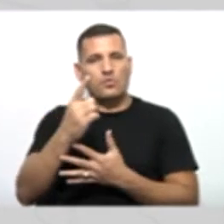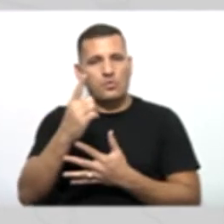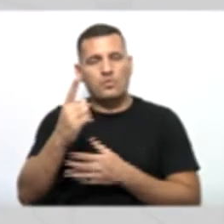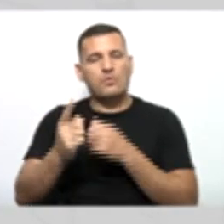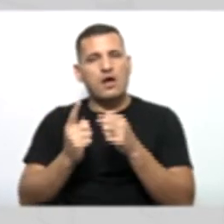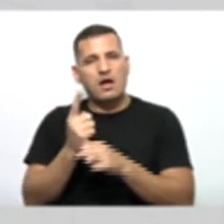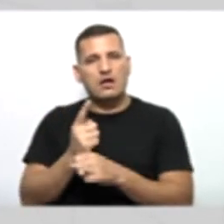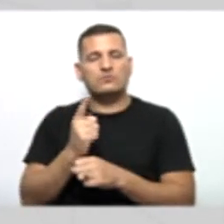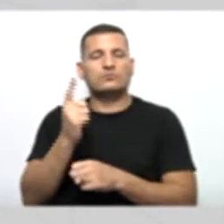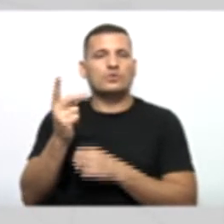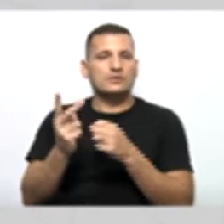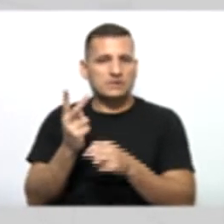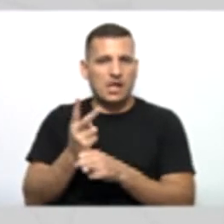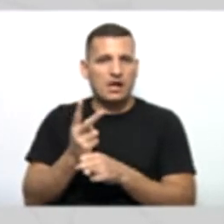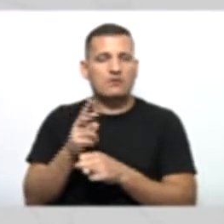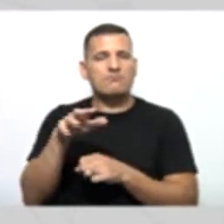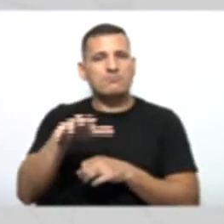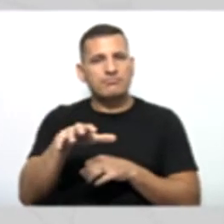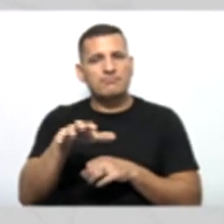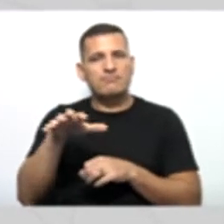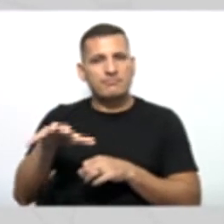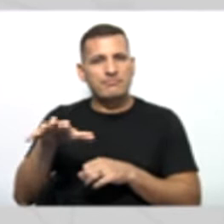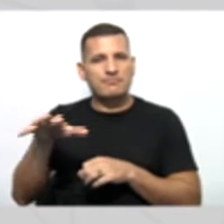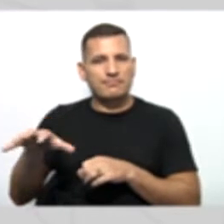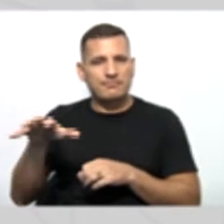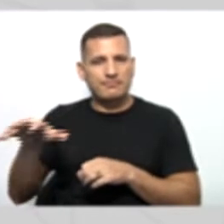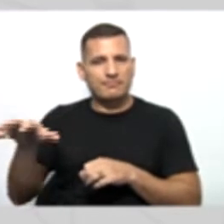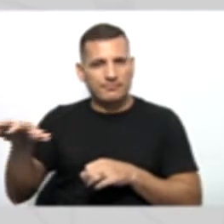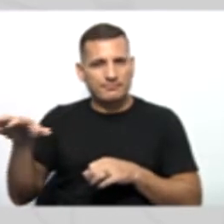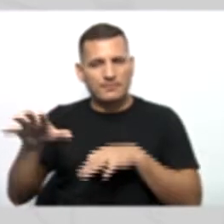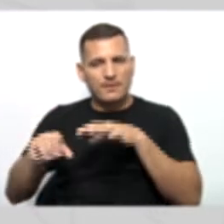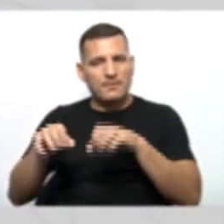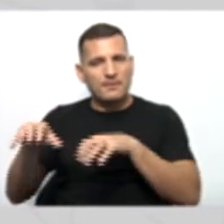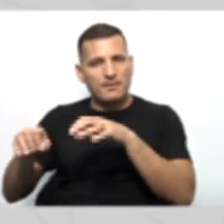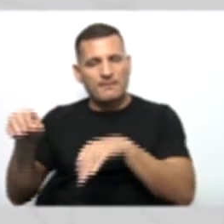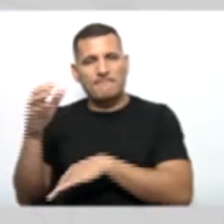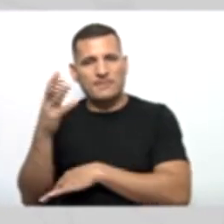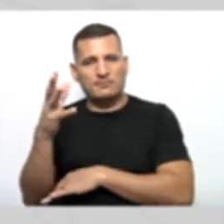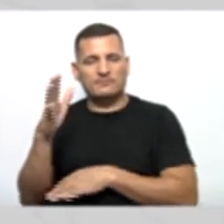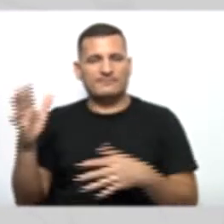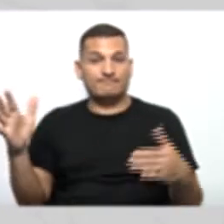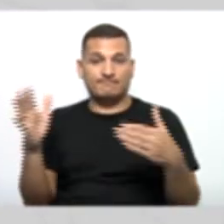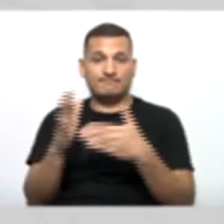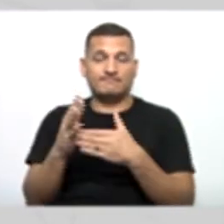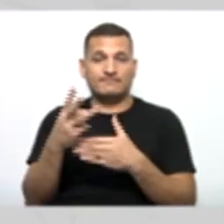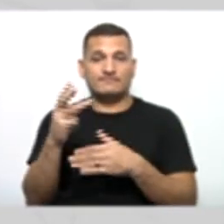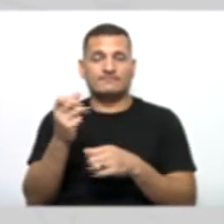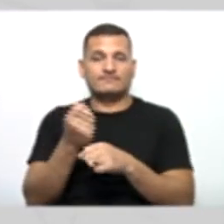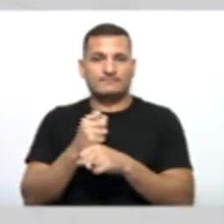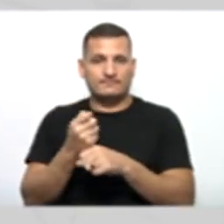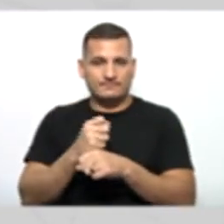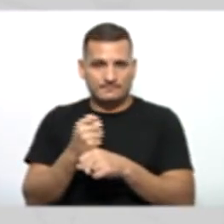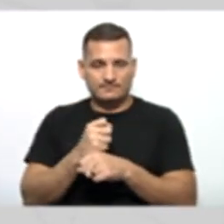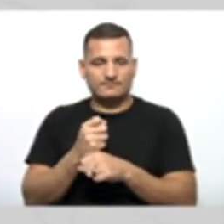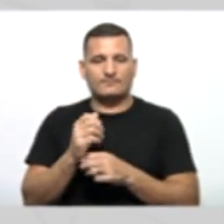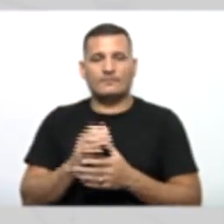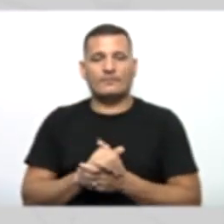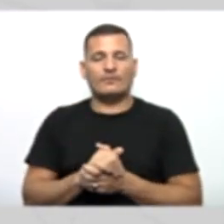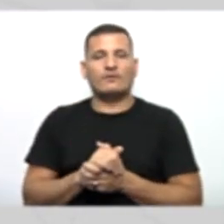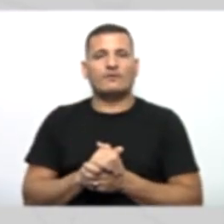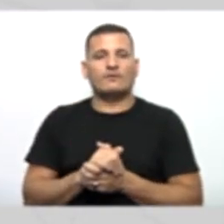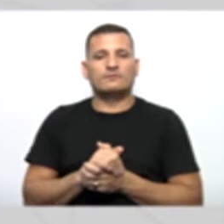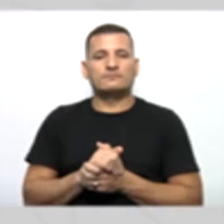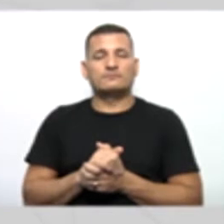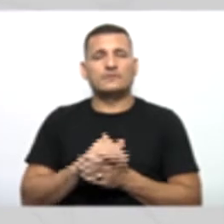todos os módulos seriam explorados dentro dos 30 anos e, no 30º ano, o primeiro módulo